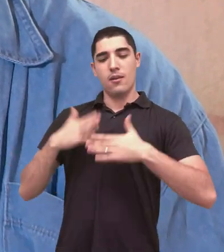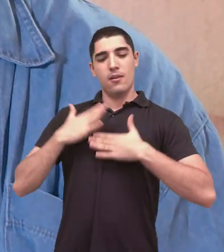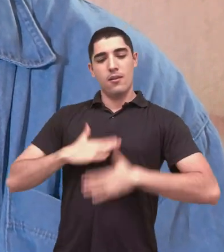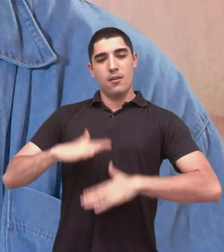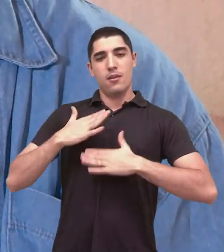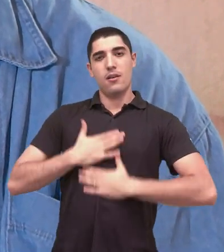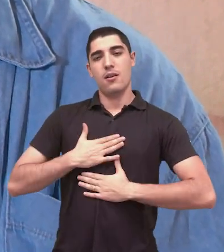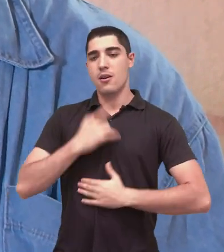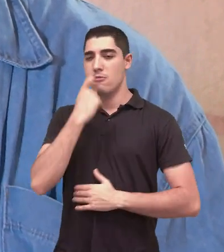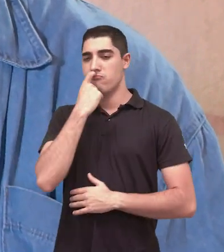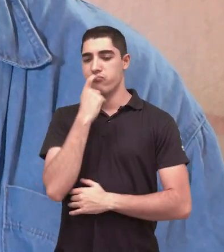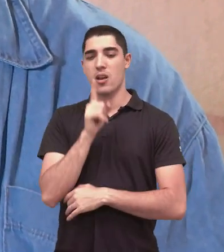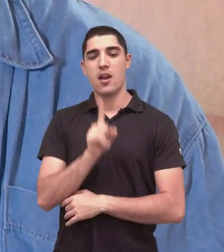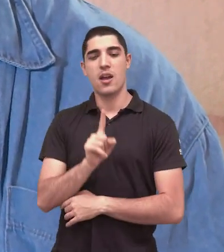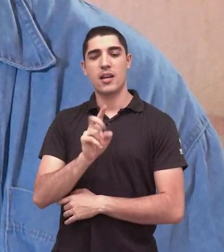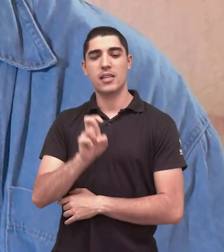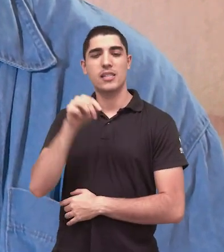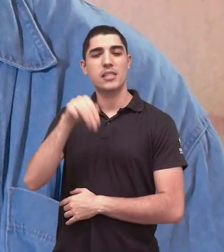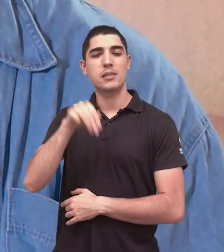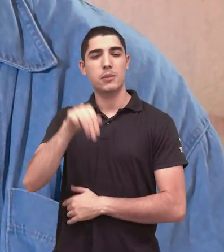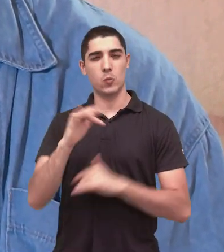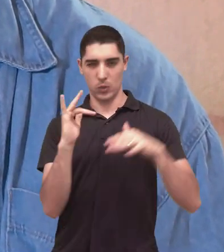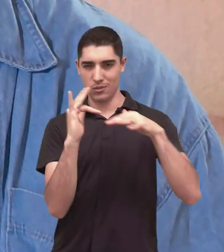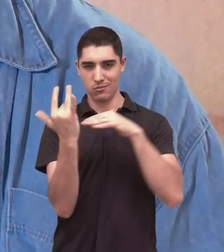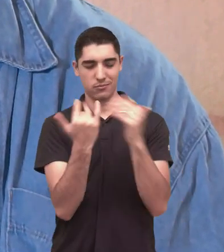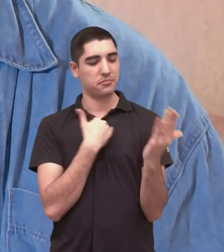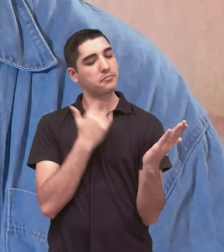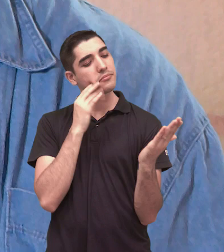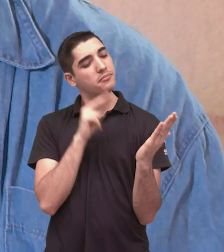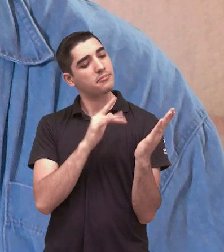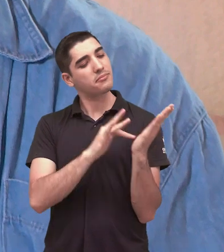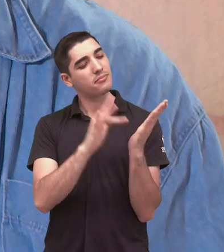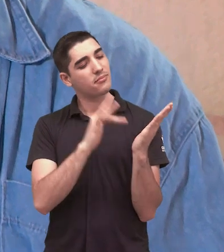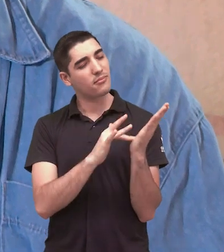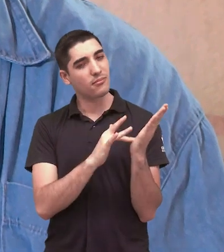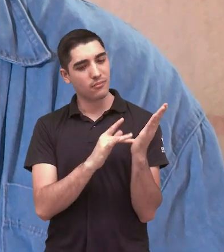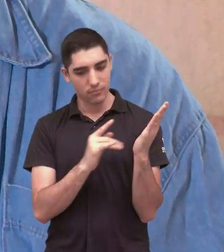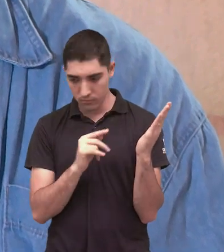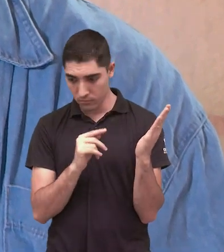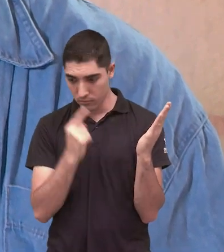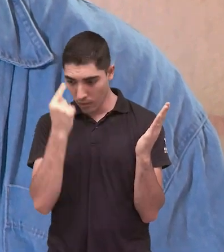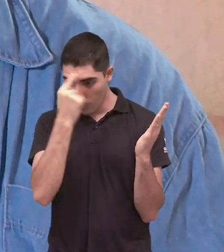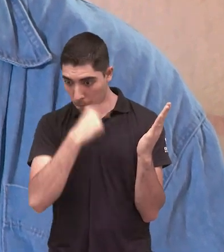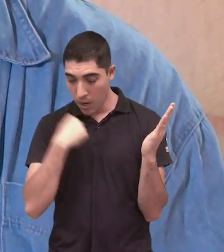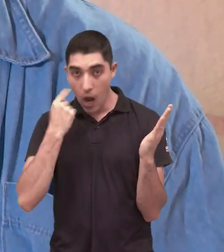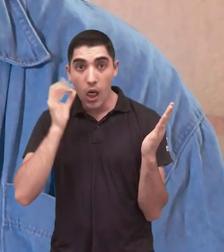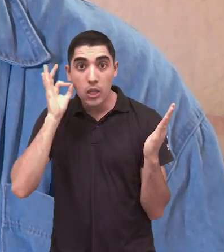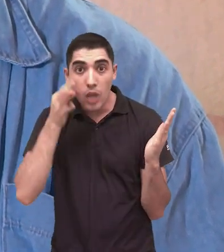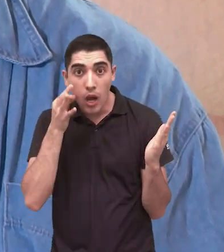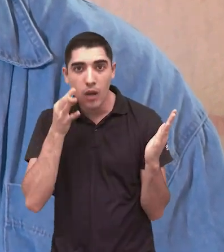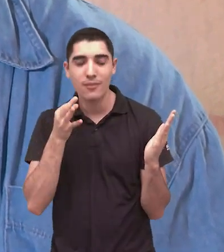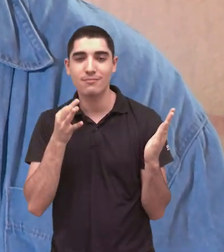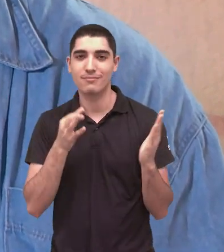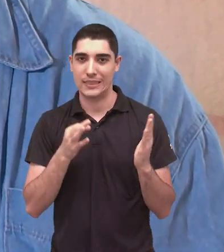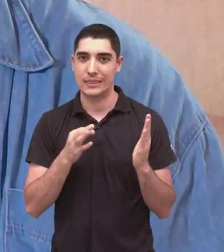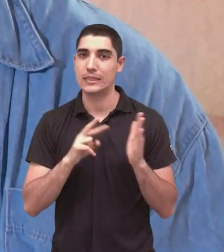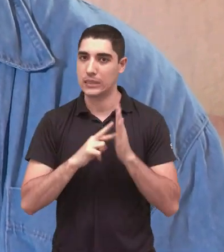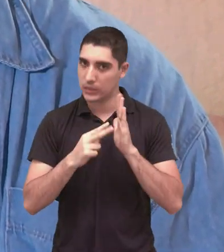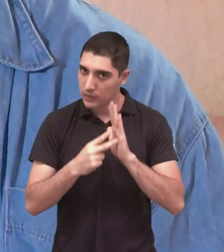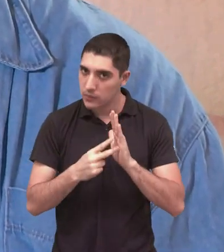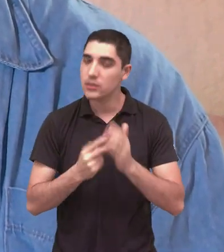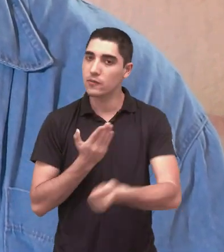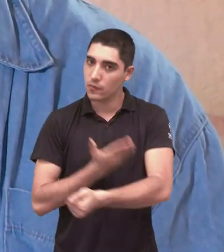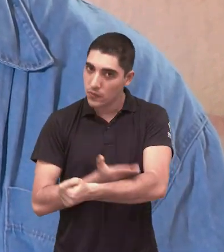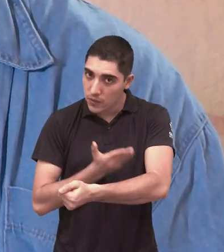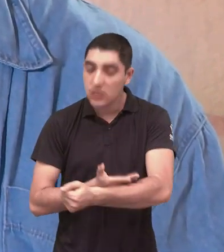para descansar, vou ficar 15 minutinhos aqui nas redes sociais. Aí quando você vê, já passou 1 hora, ou até mais. Isso já é um